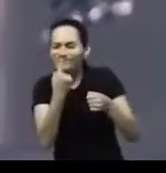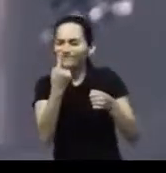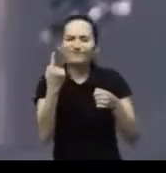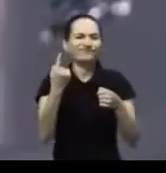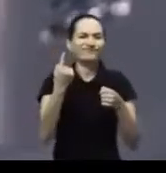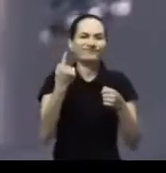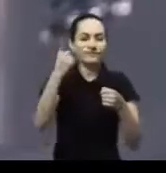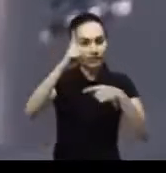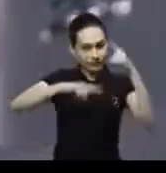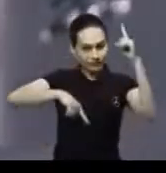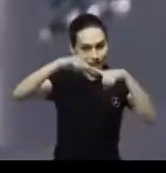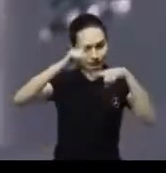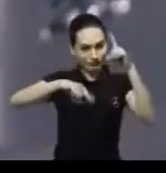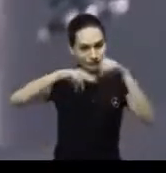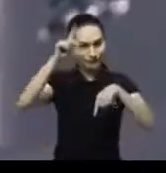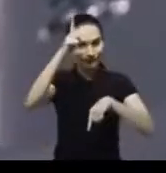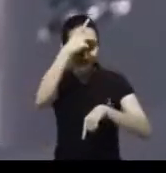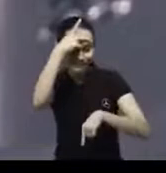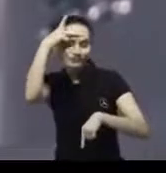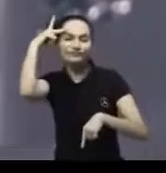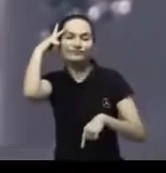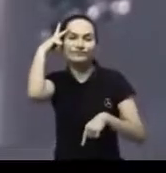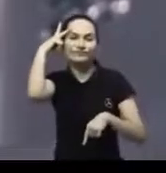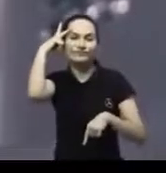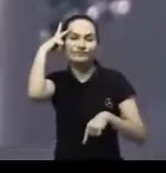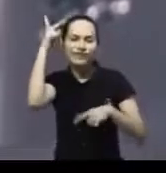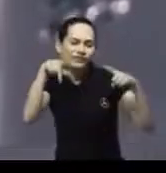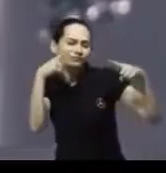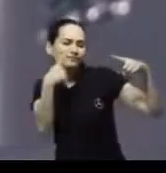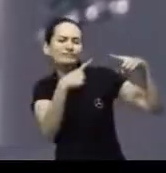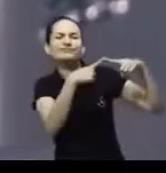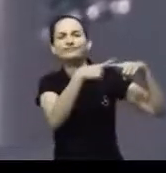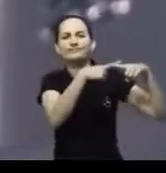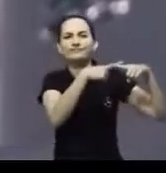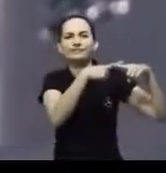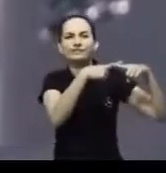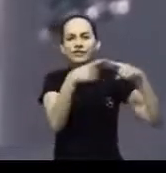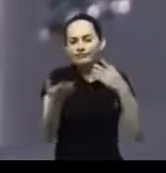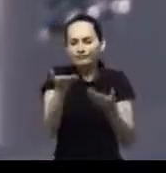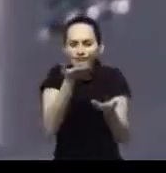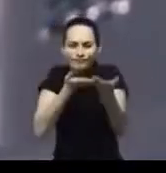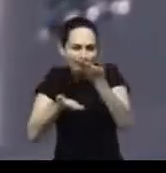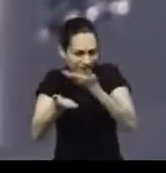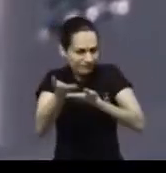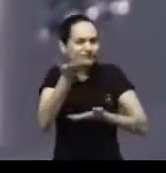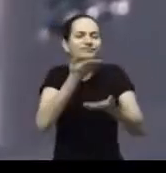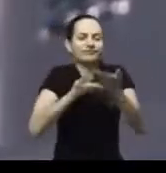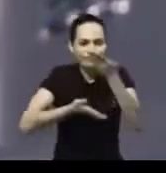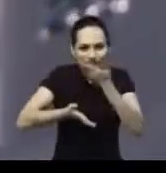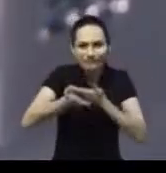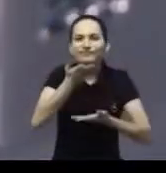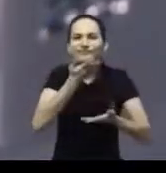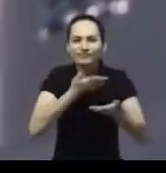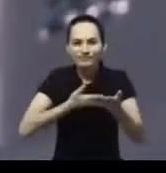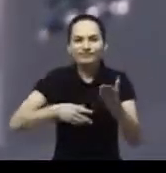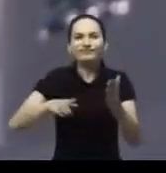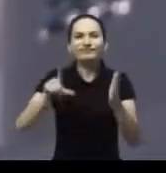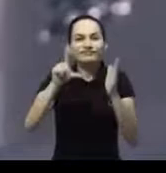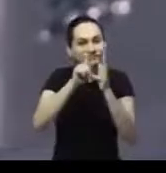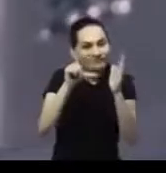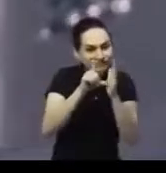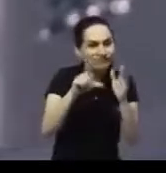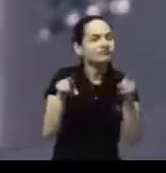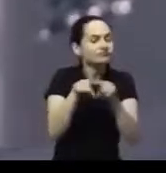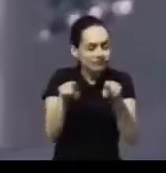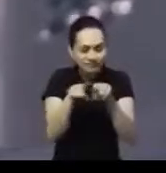são produtos pessoas e um propósito compartilhado também pela nossa rede de